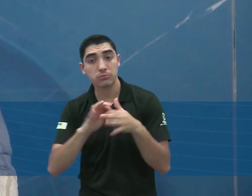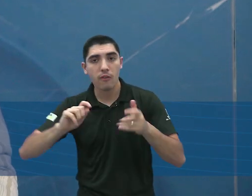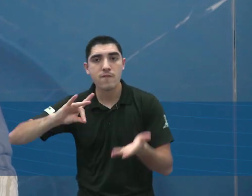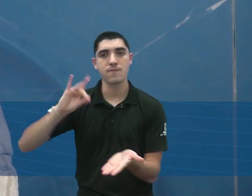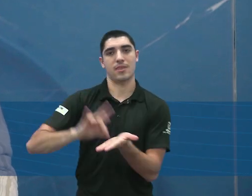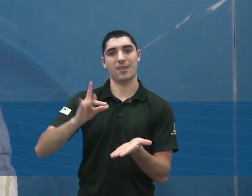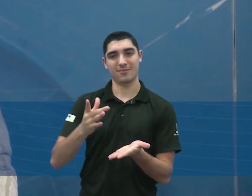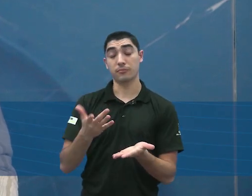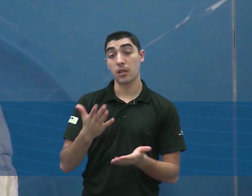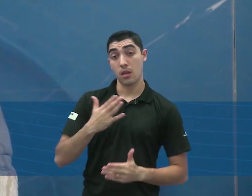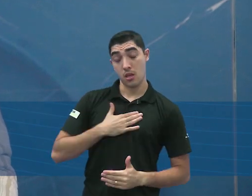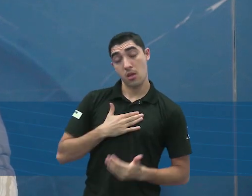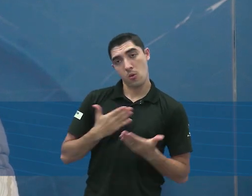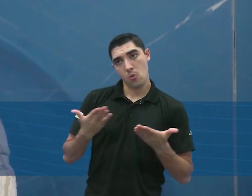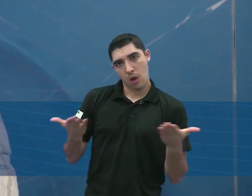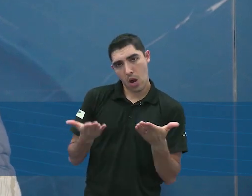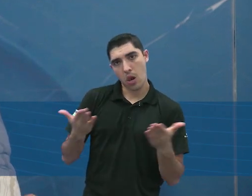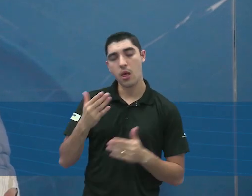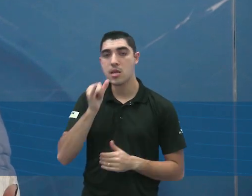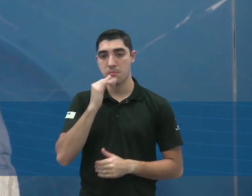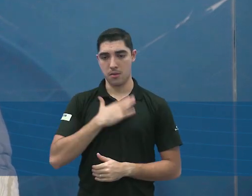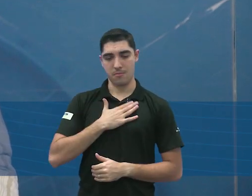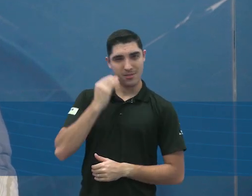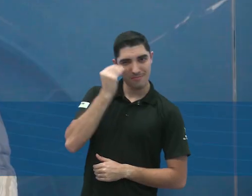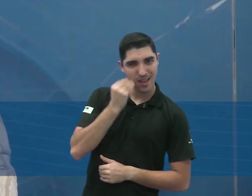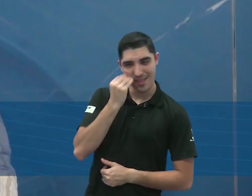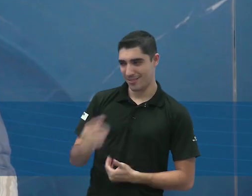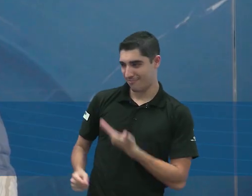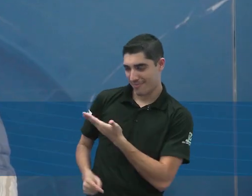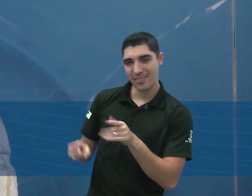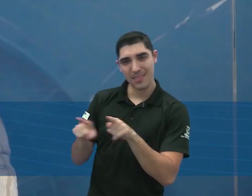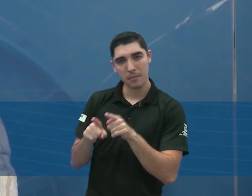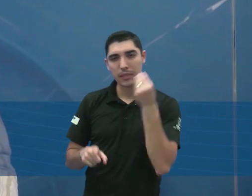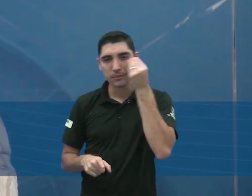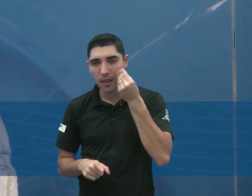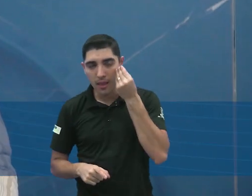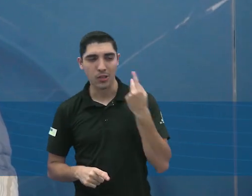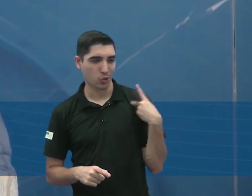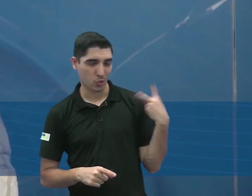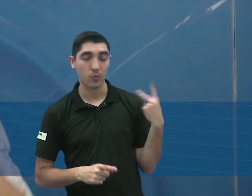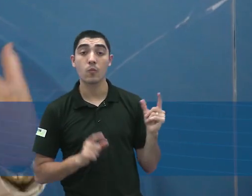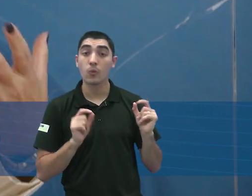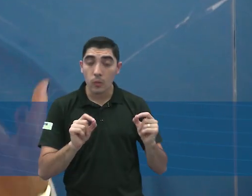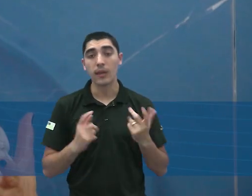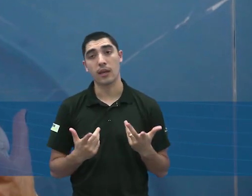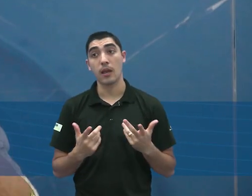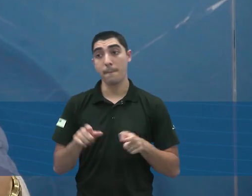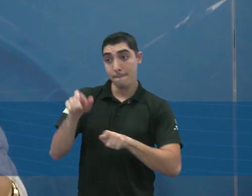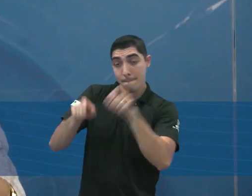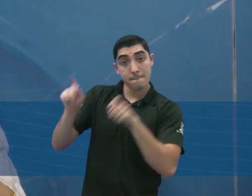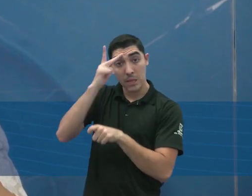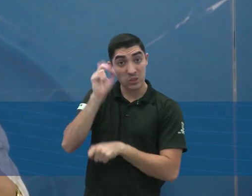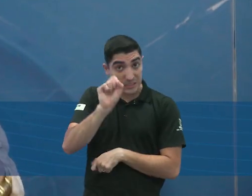Então, eu hoje posso até falar pelas vivências que a gente tem dentro das organizações, que pessoas que têm